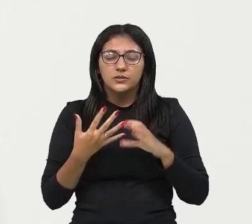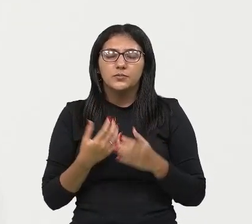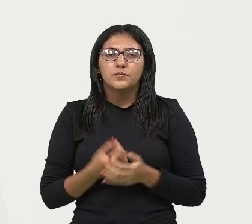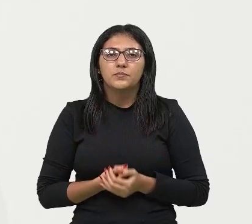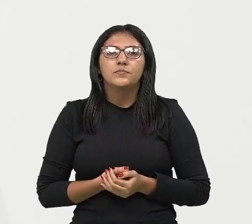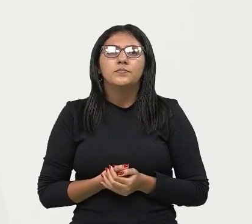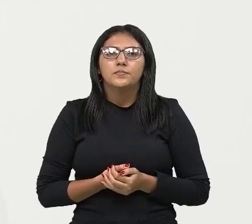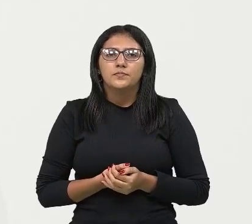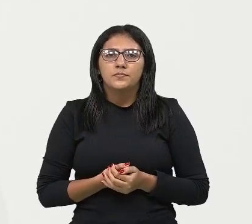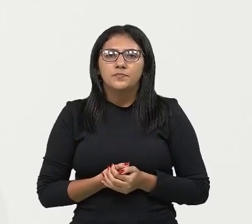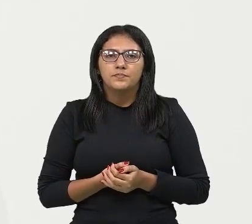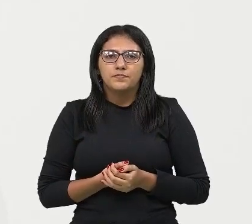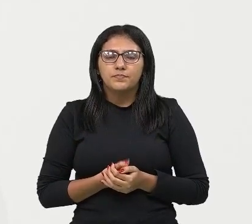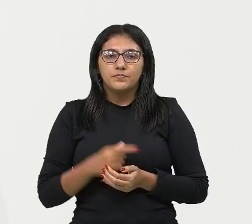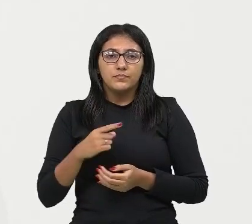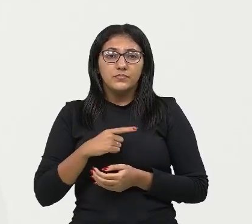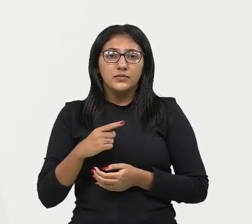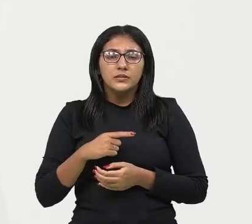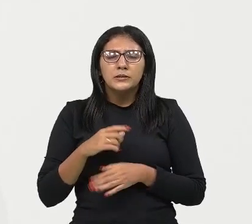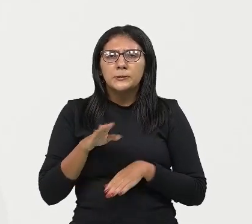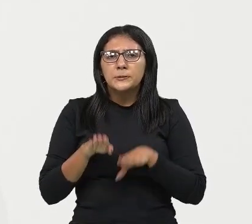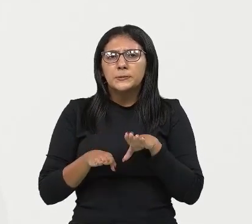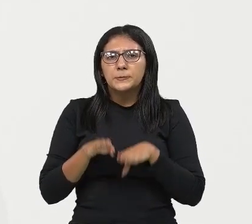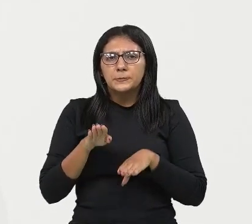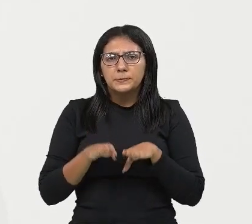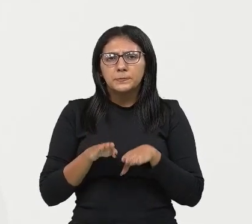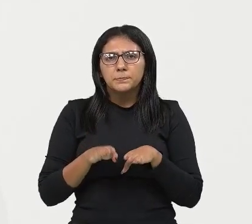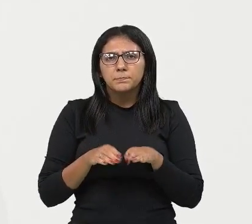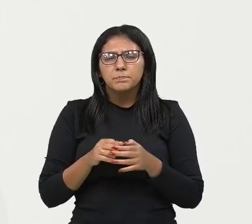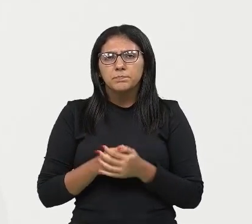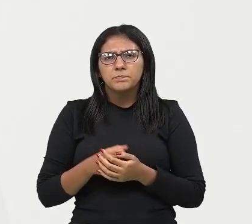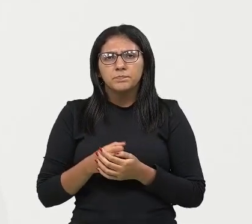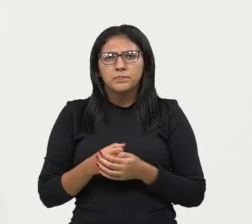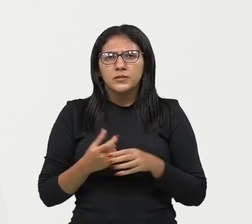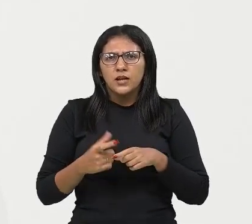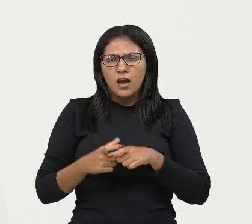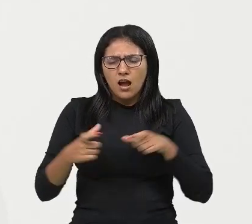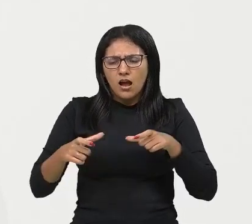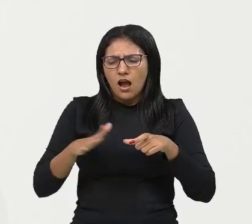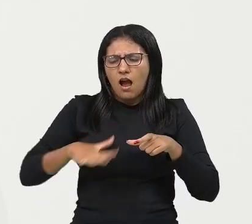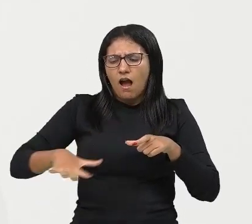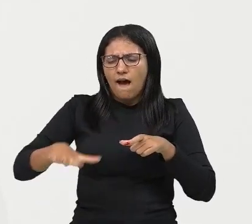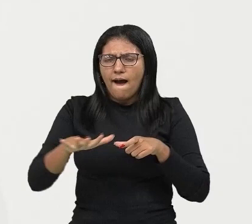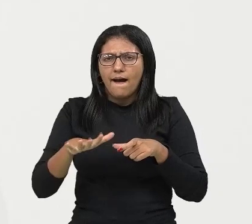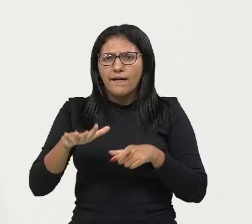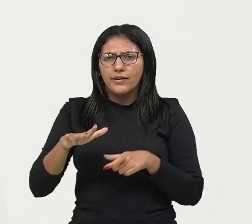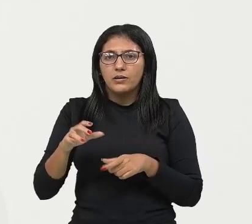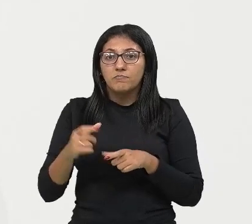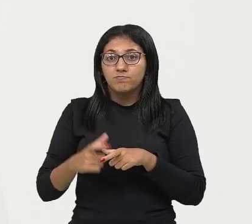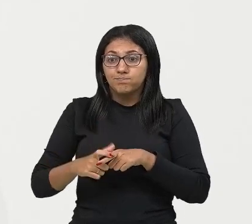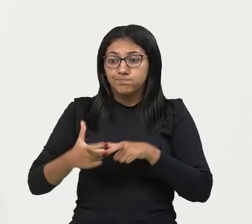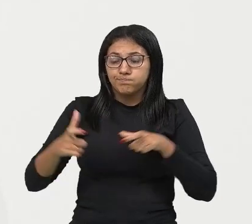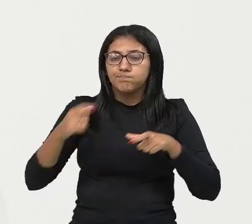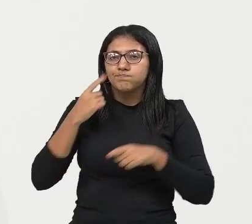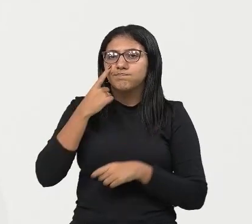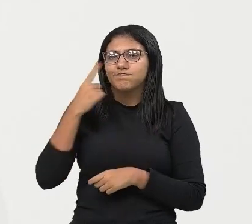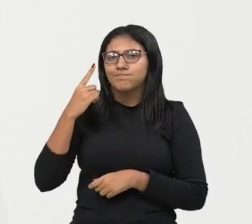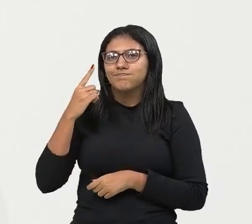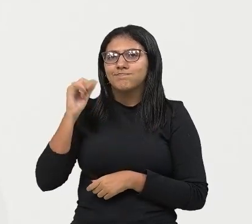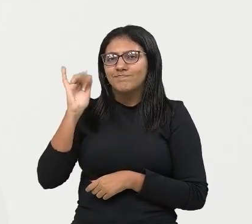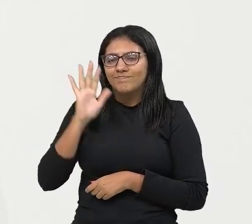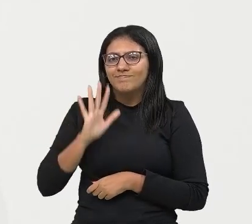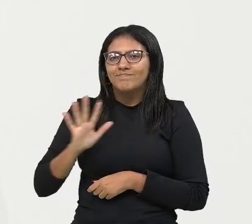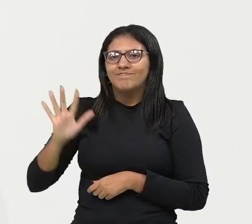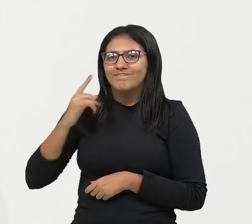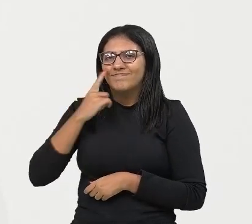gente, por ter uma área bastante habitada, que vai ser o litoral, né? Aqui no litoral a